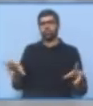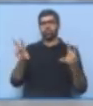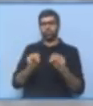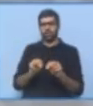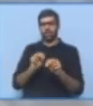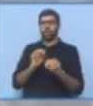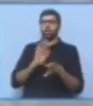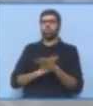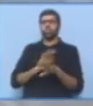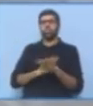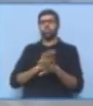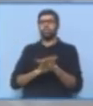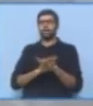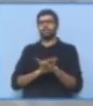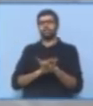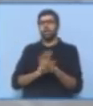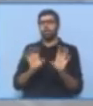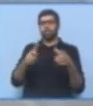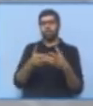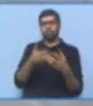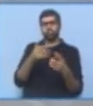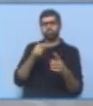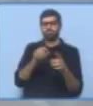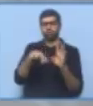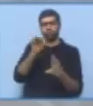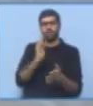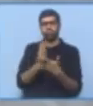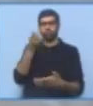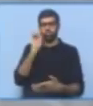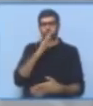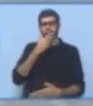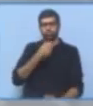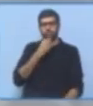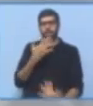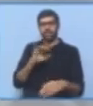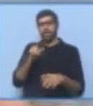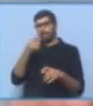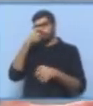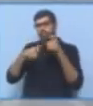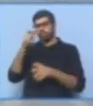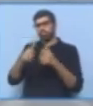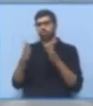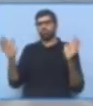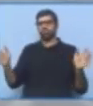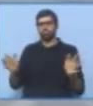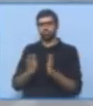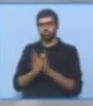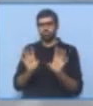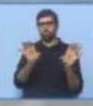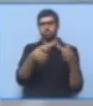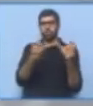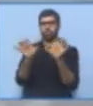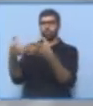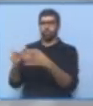porque não é apenas para a especificidade deste povo eleito, judaico, mas é algo que se projeta para todos os povos e todas